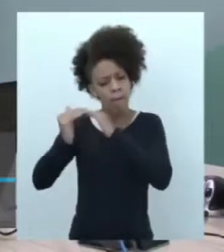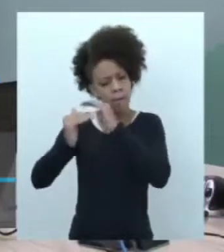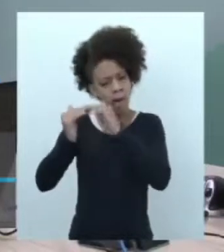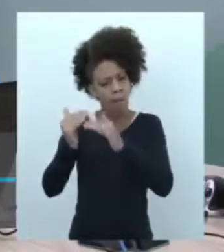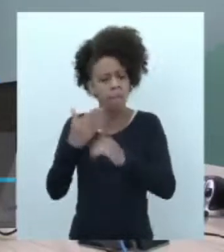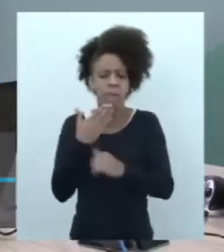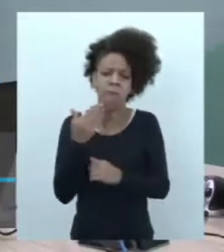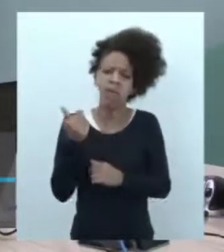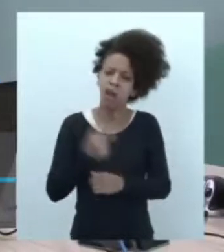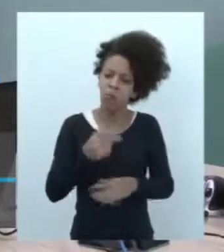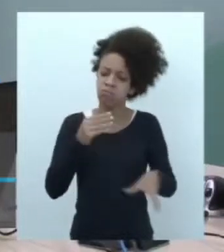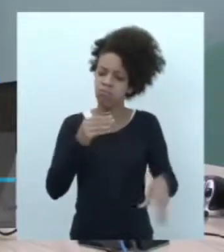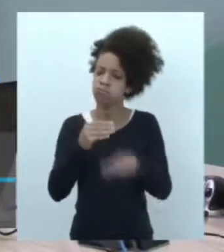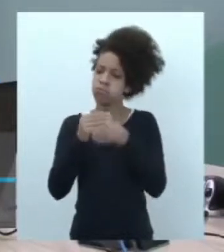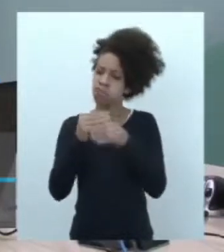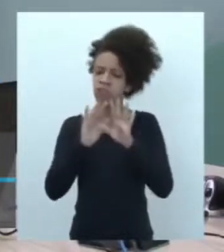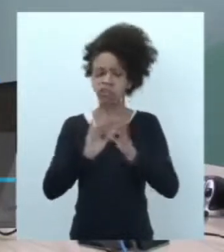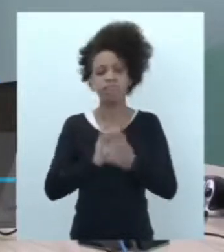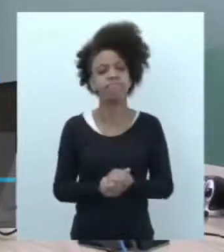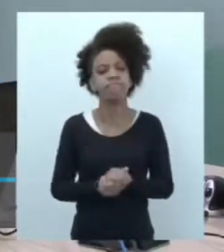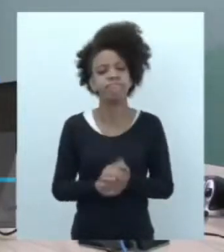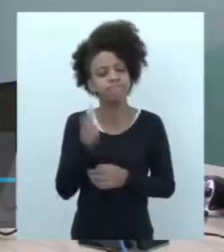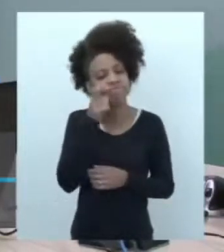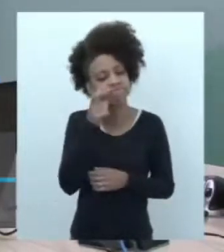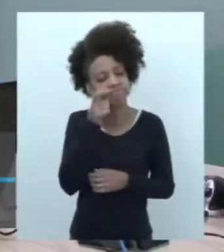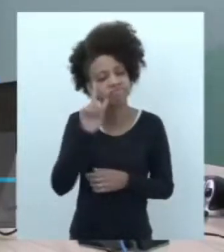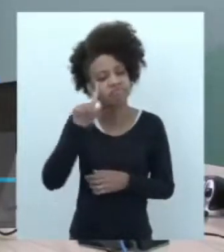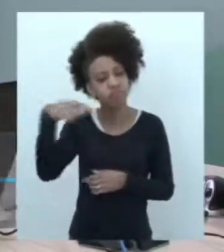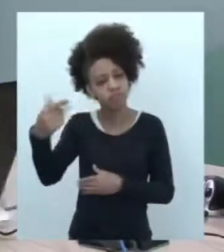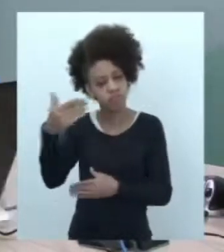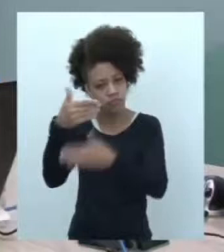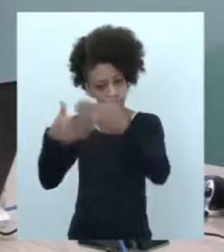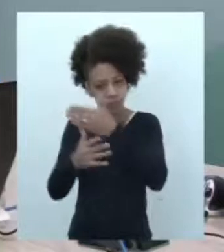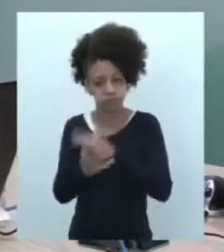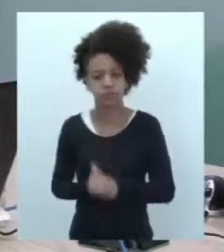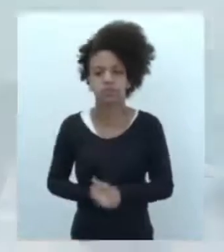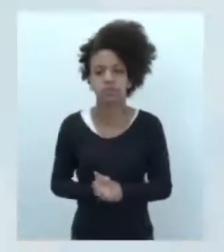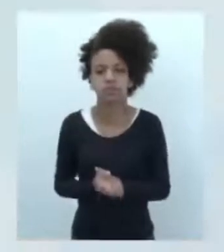melhor essa devolutiva. Então, acompanhe conosco a próxima tela.